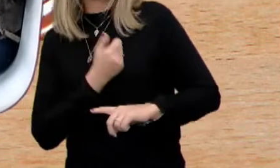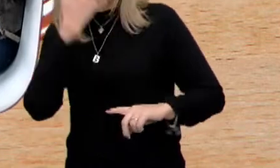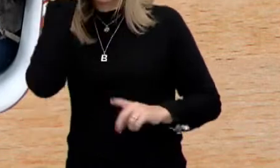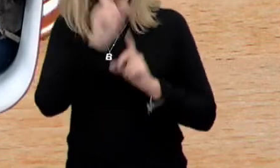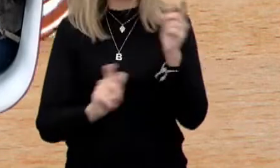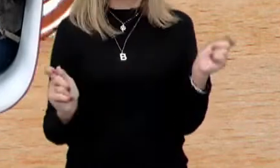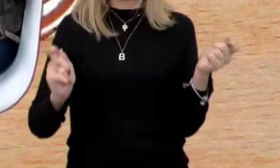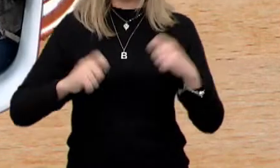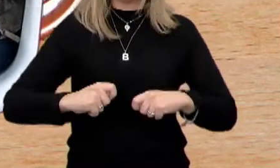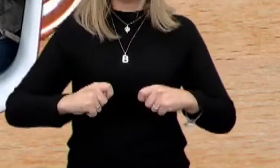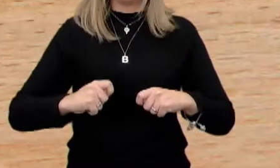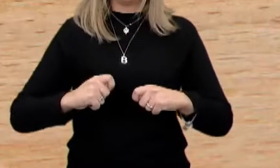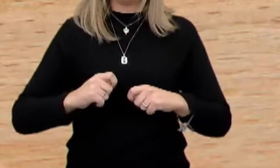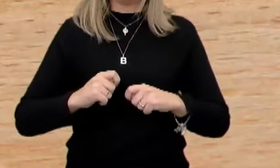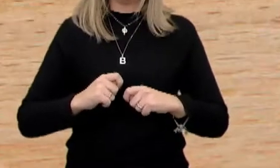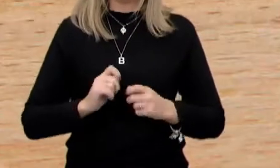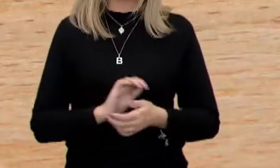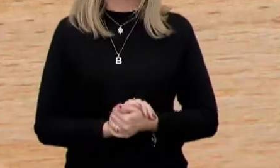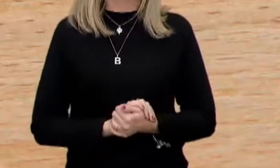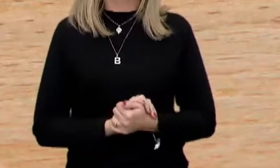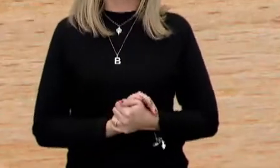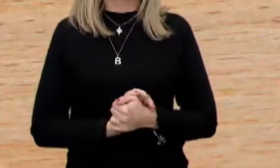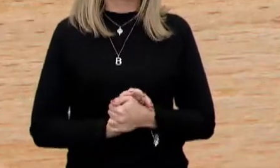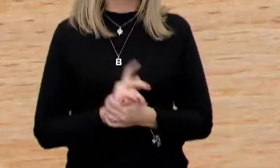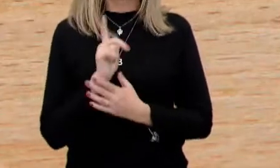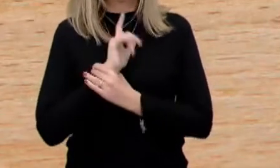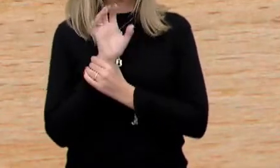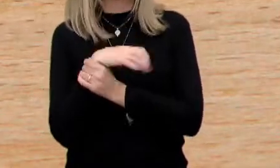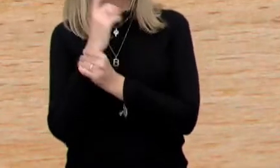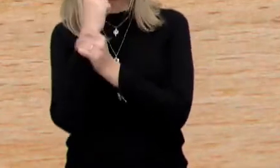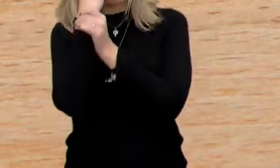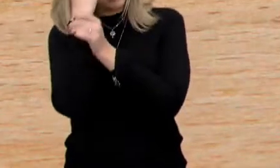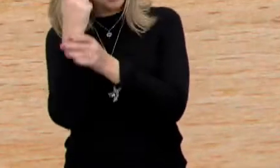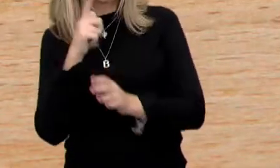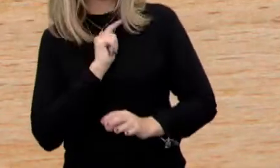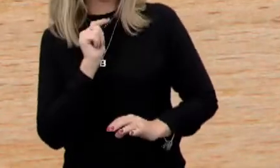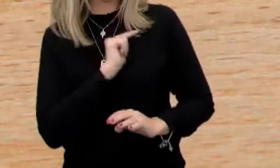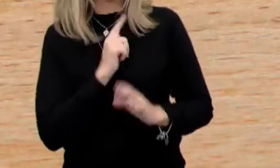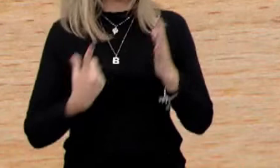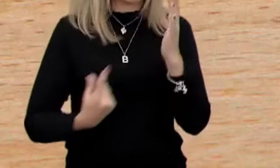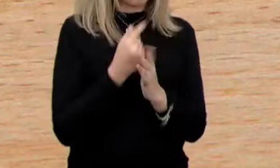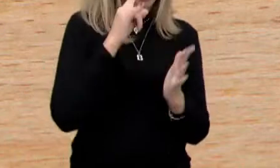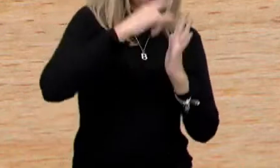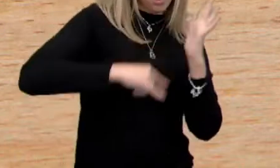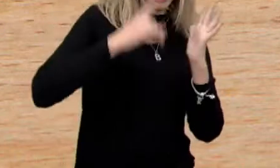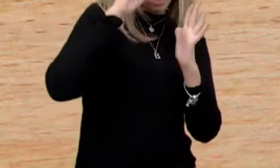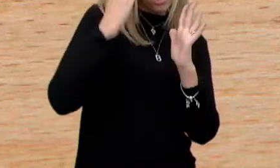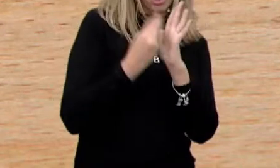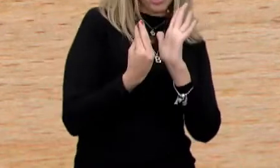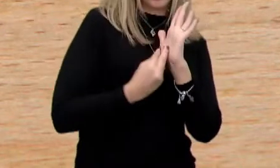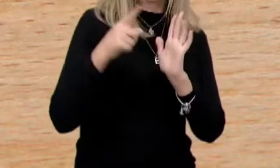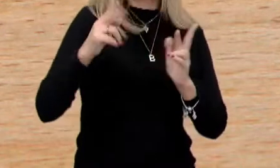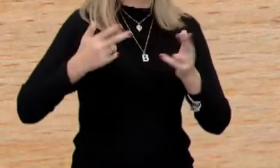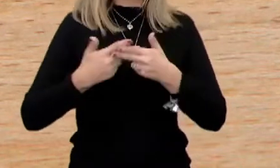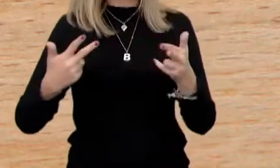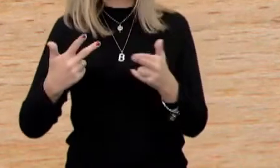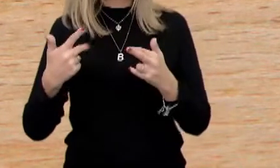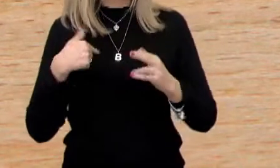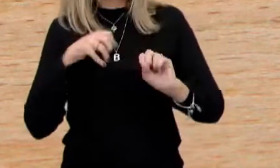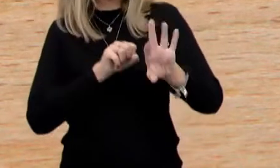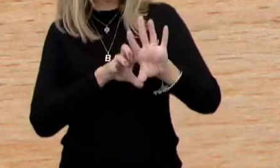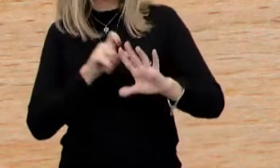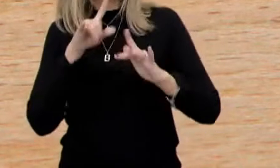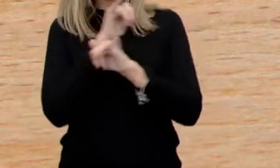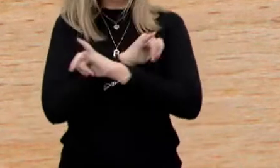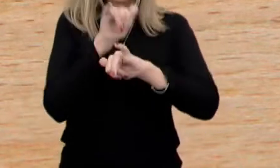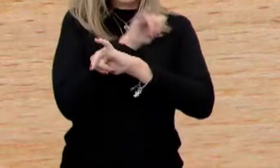a ideia. Abrace a ideia. Então, assim, comprar o calendário é uma coisa. O trabalho educacional que dá para fazer com a campanha